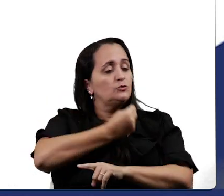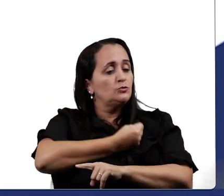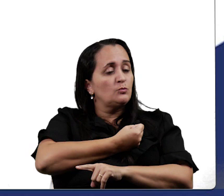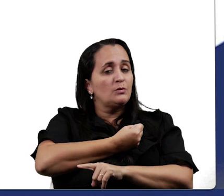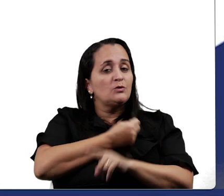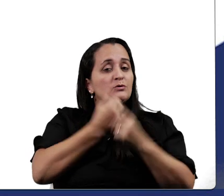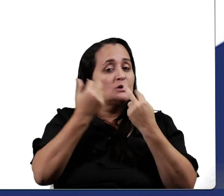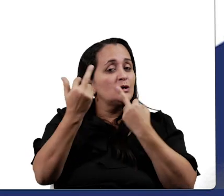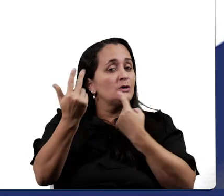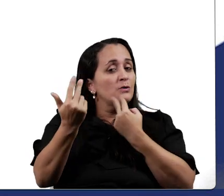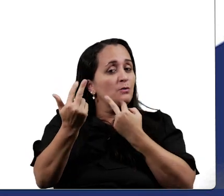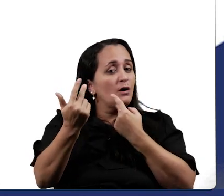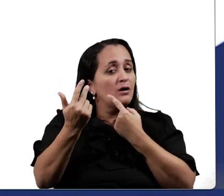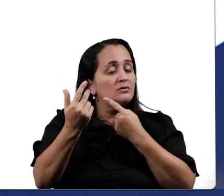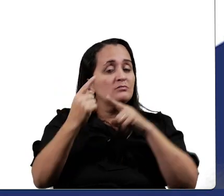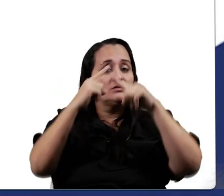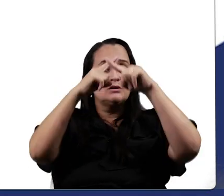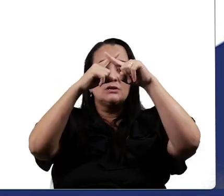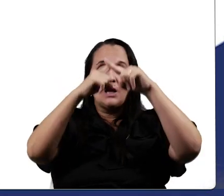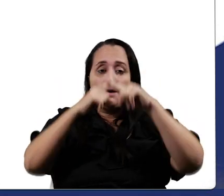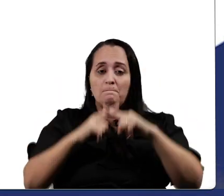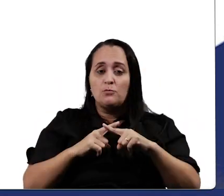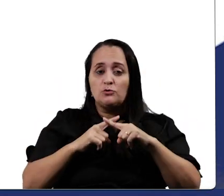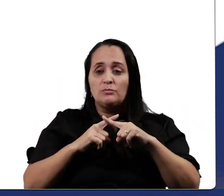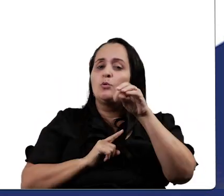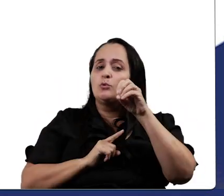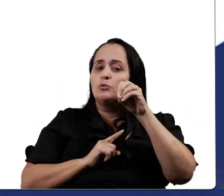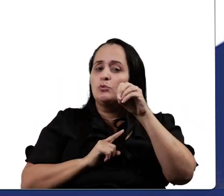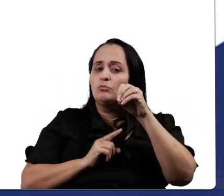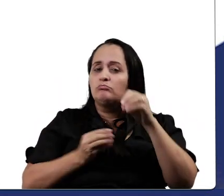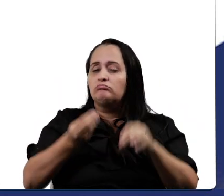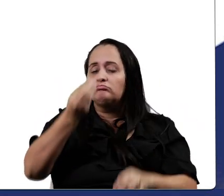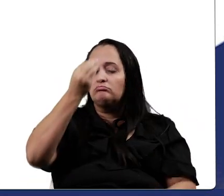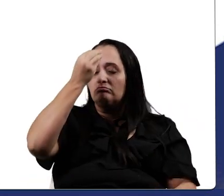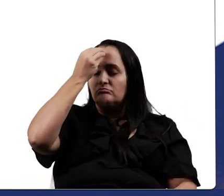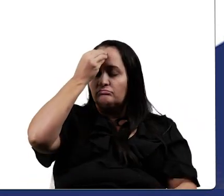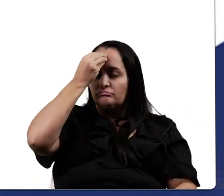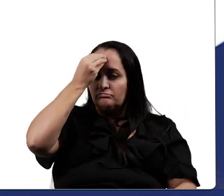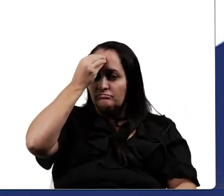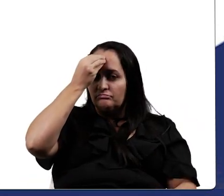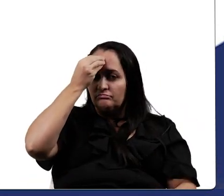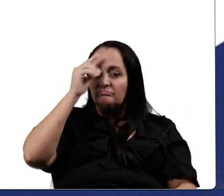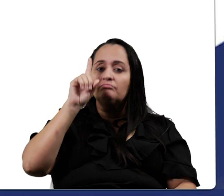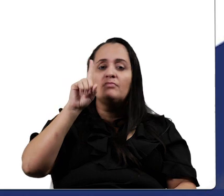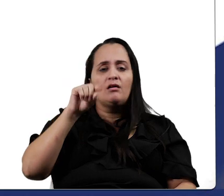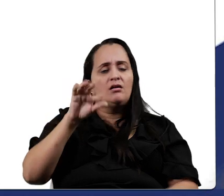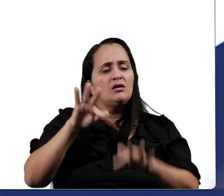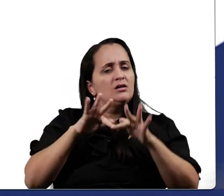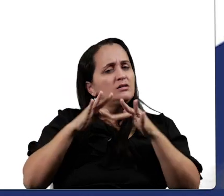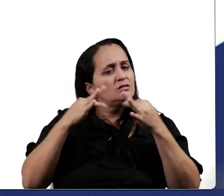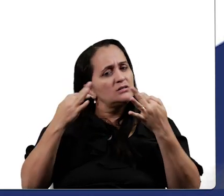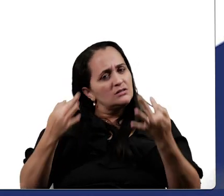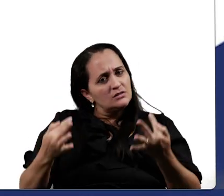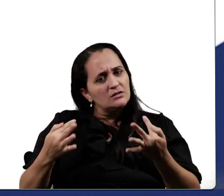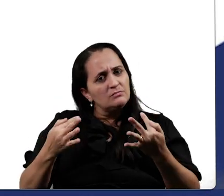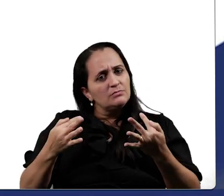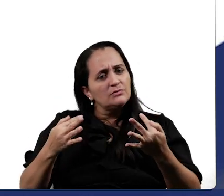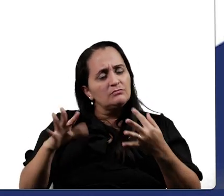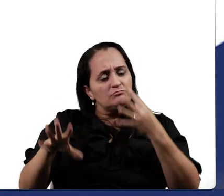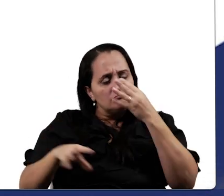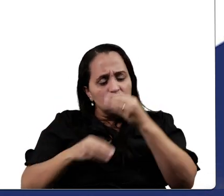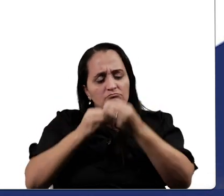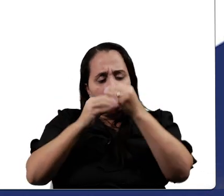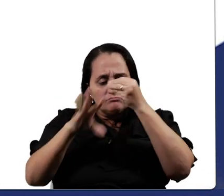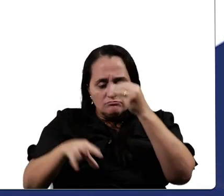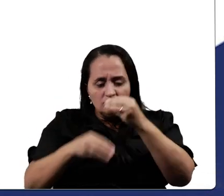resultado da multiplicação de dois números é chamado produto então que a multiplicação é uma forma simples de se adicionar uma